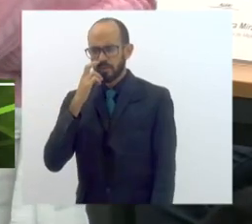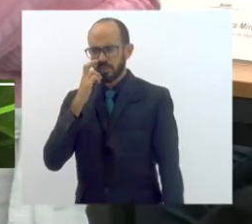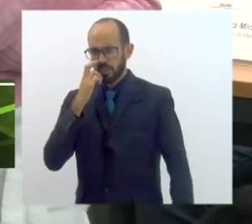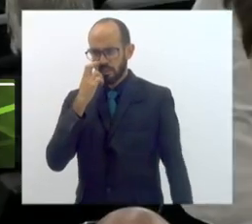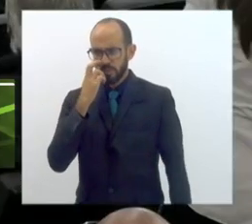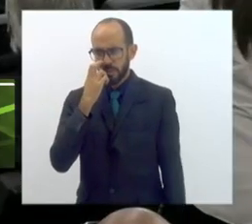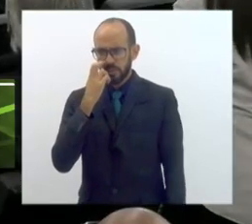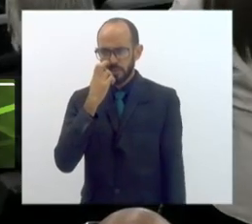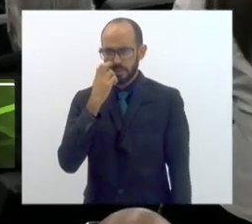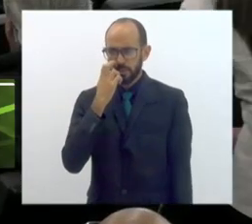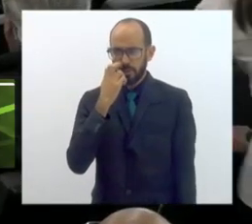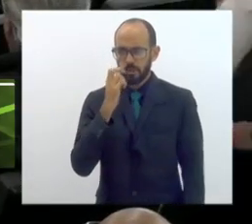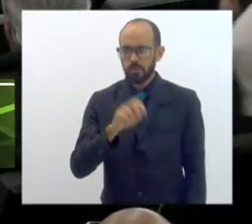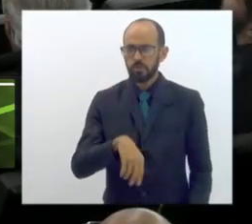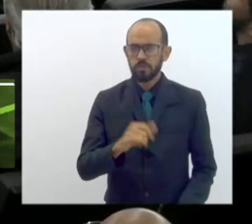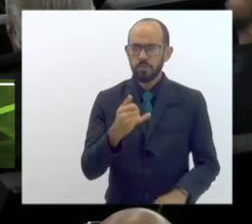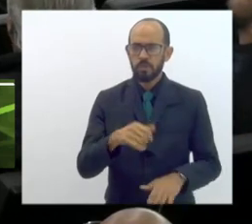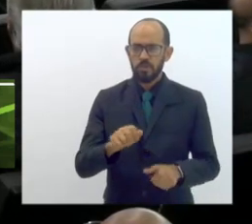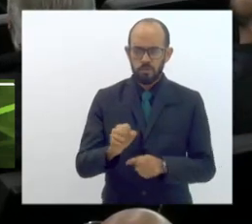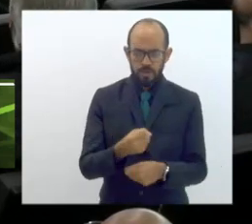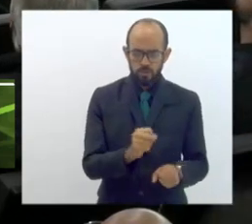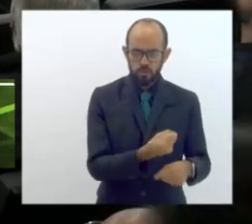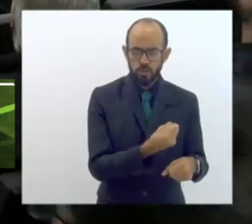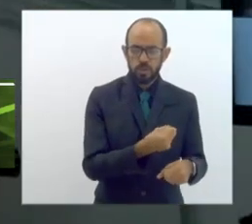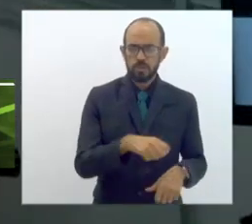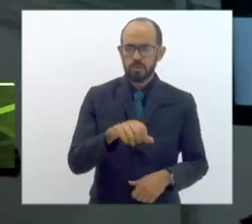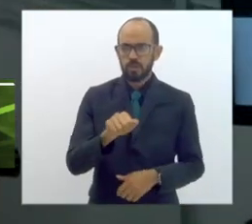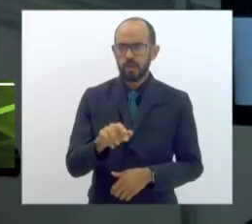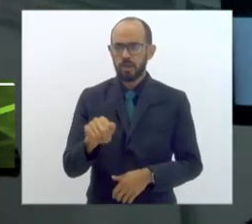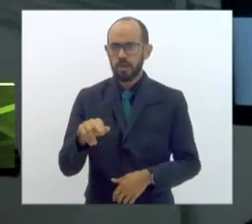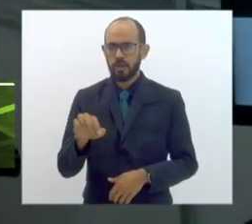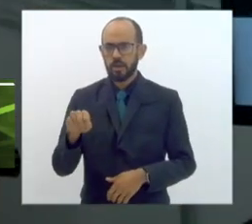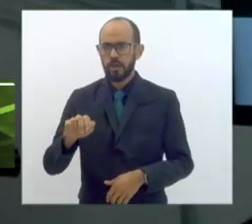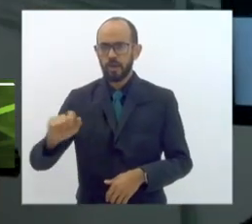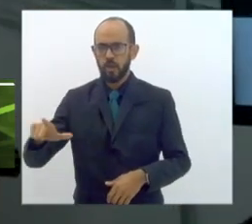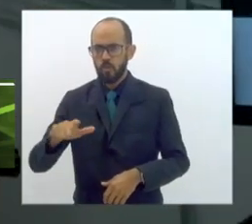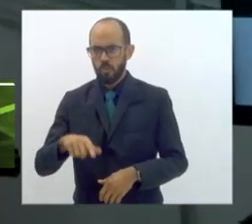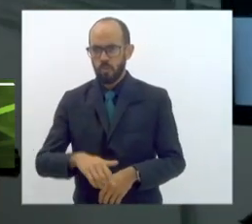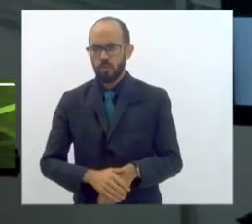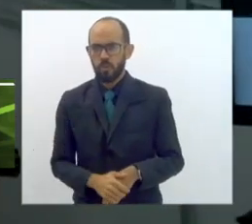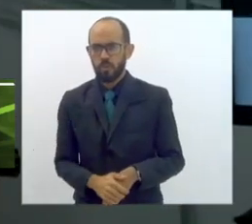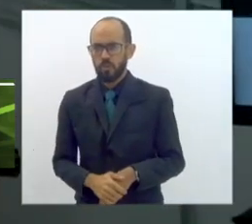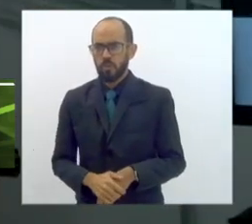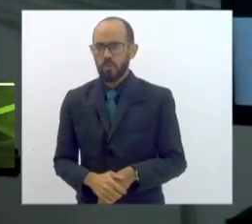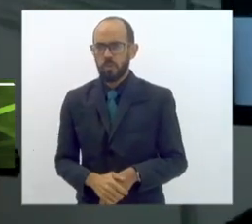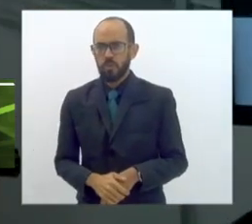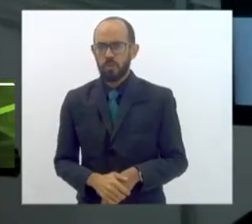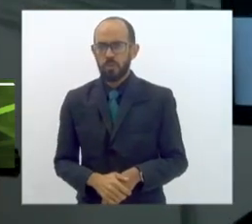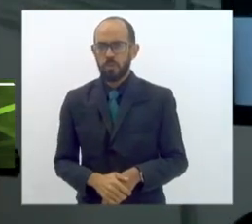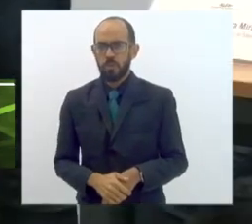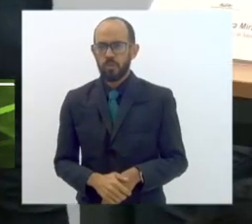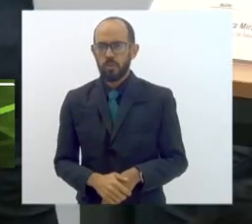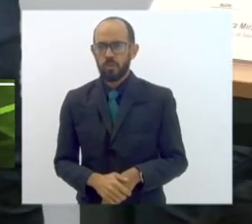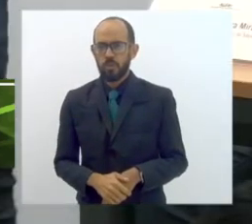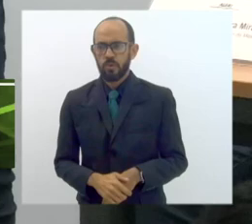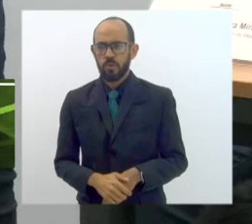Vassouras e Areal. O que é o último ali? Não, só o total. Enfim, com quase 320 mil habitantes,